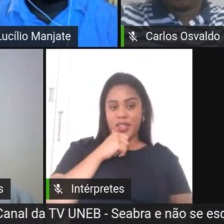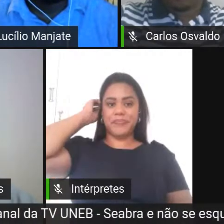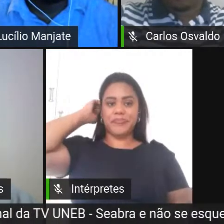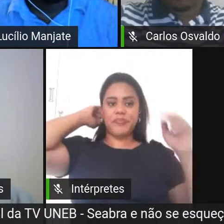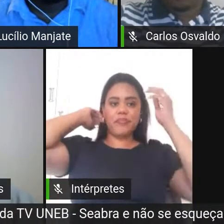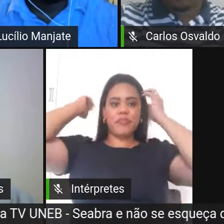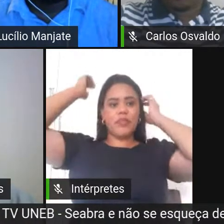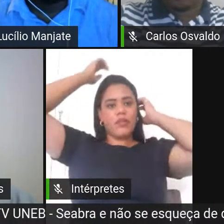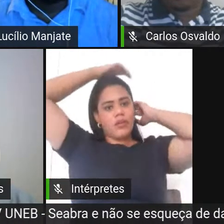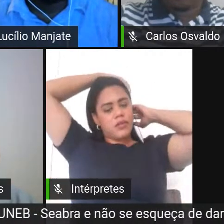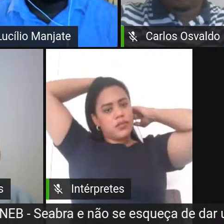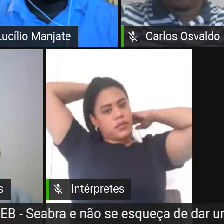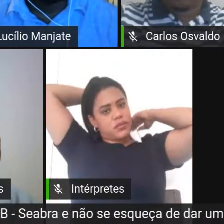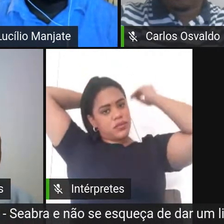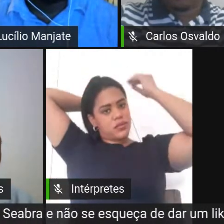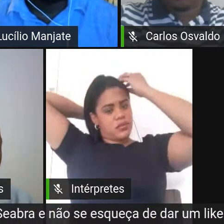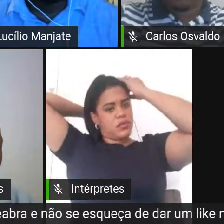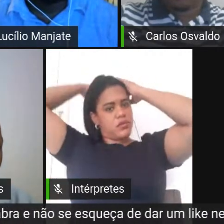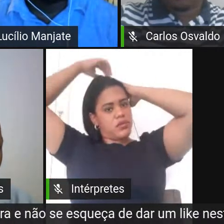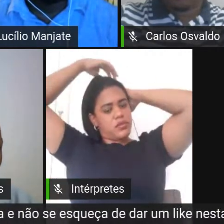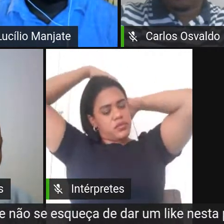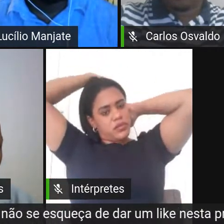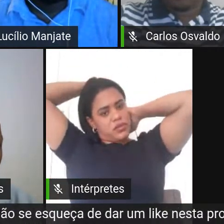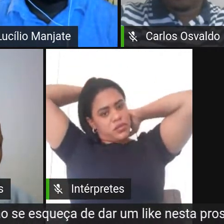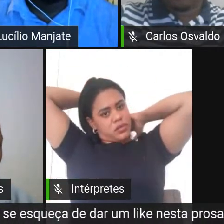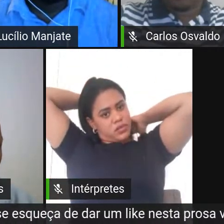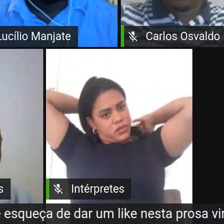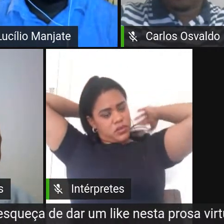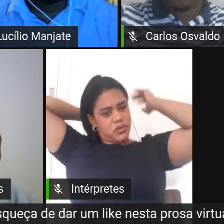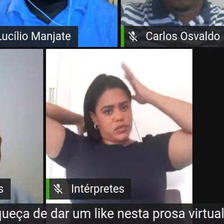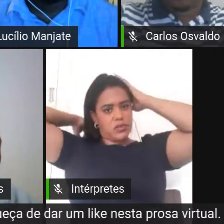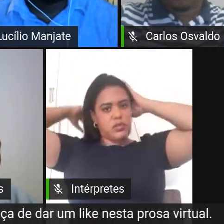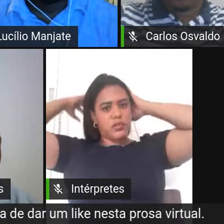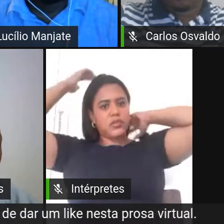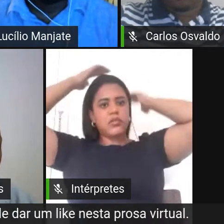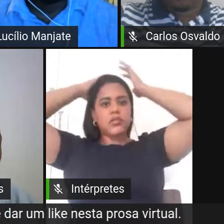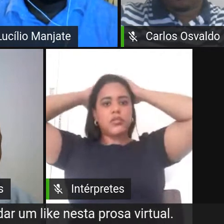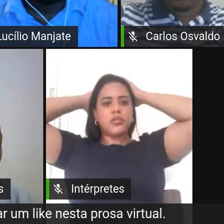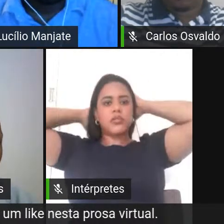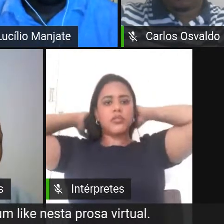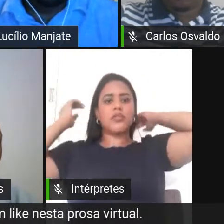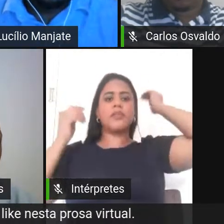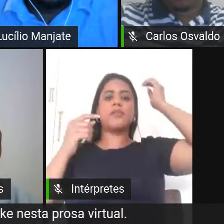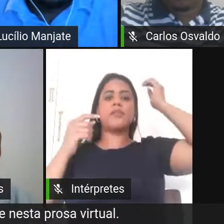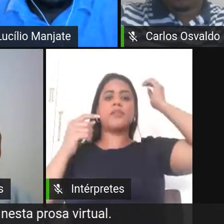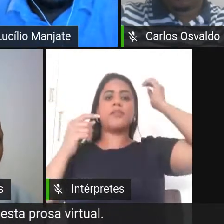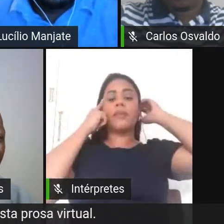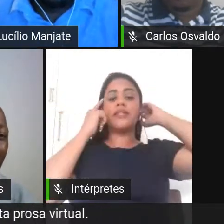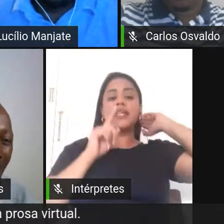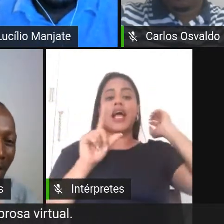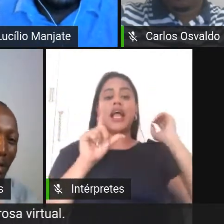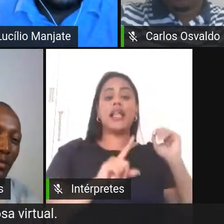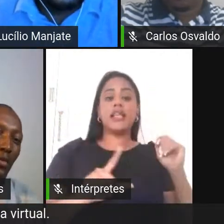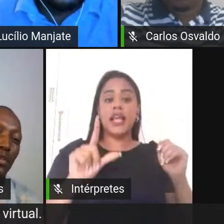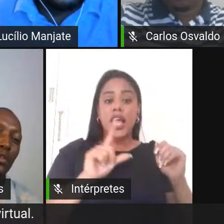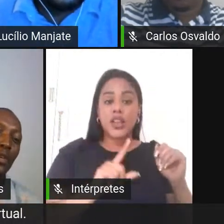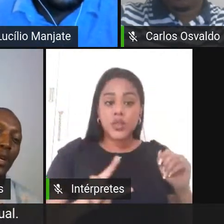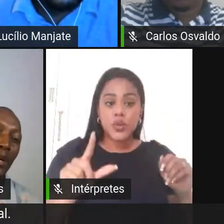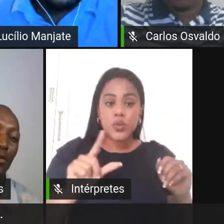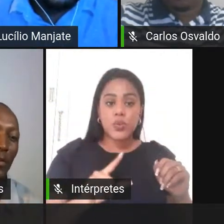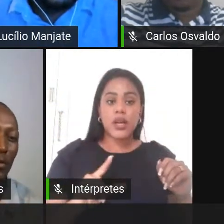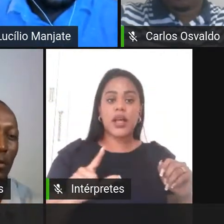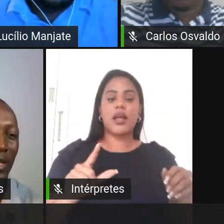menos nesse sentido, quer dizer, pensa na literatura como uma manifestação literária que permite